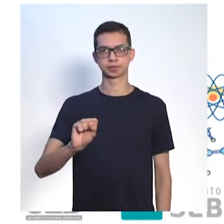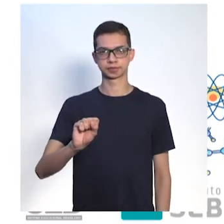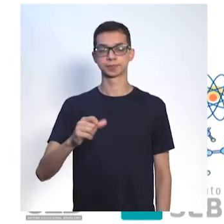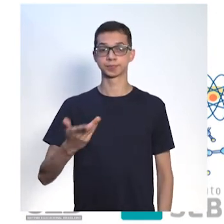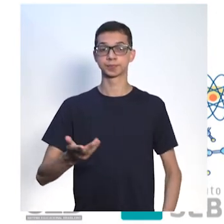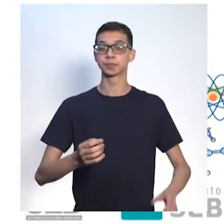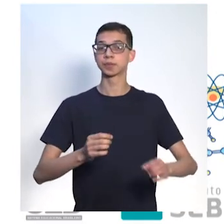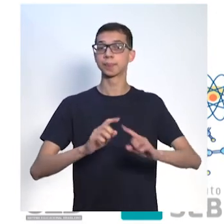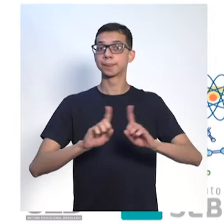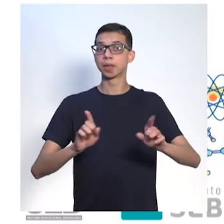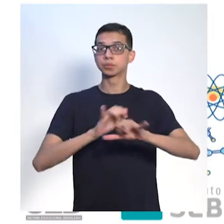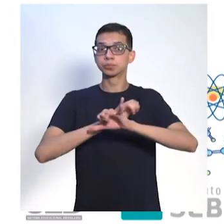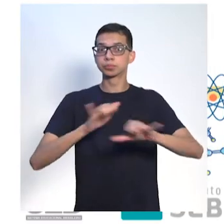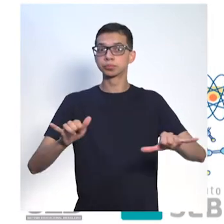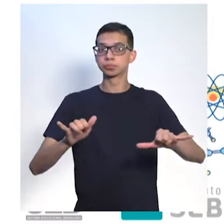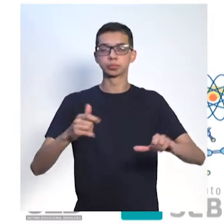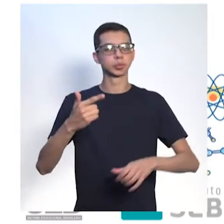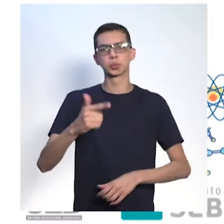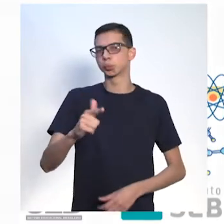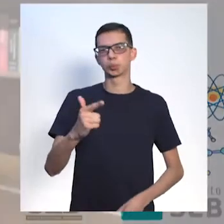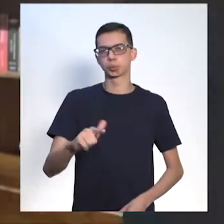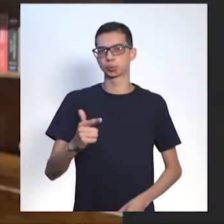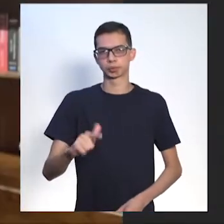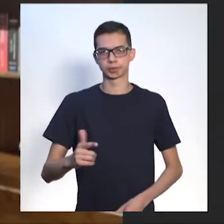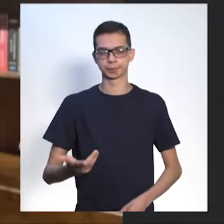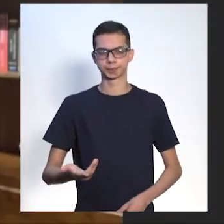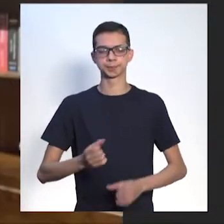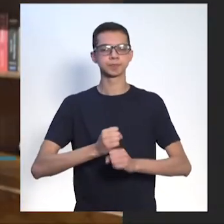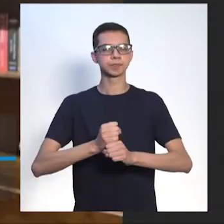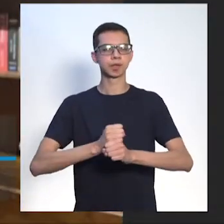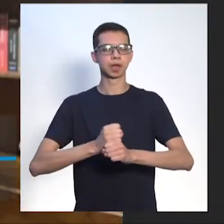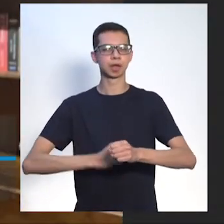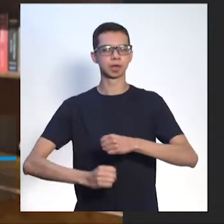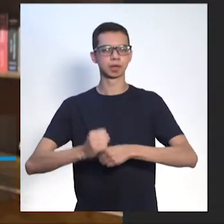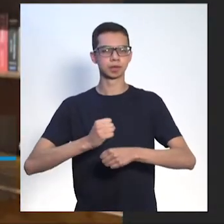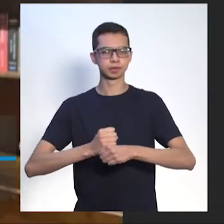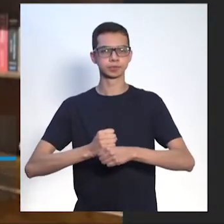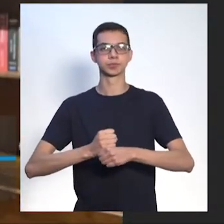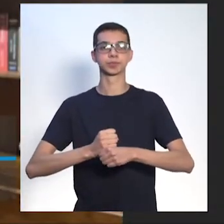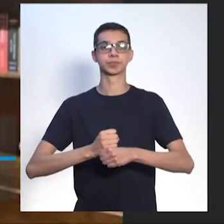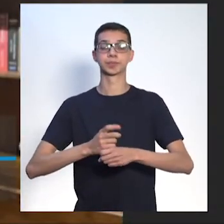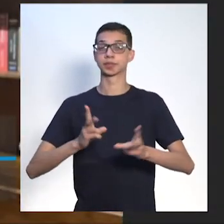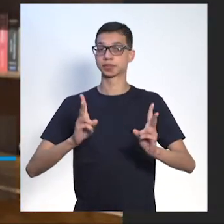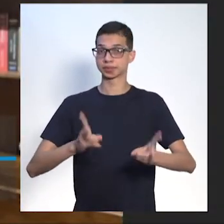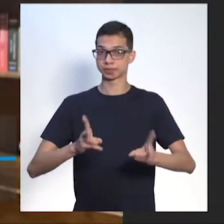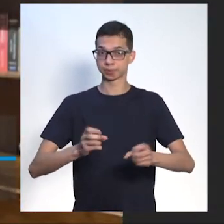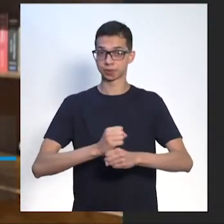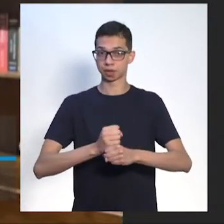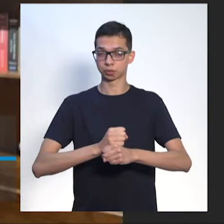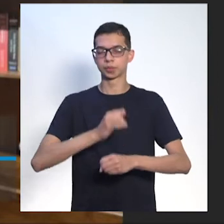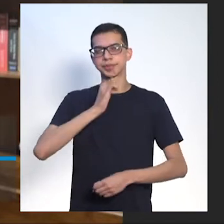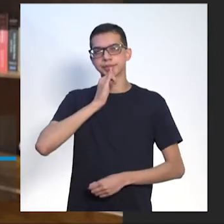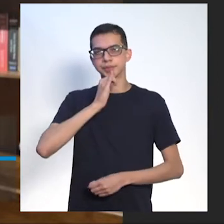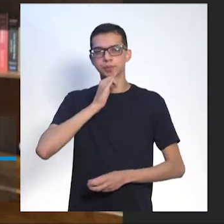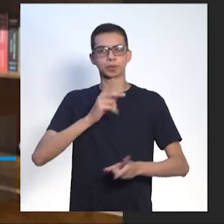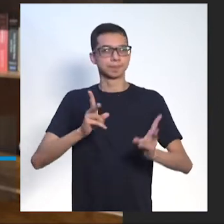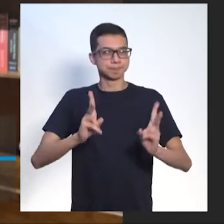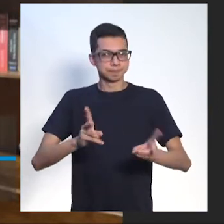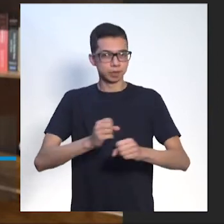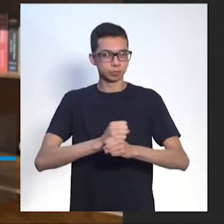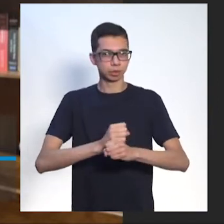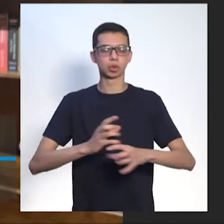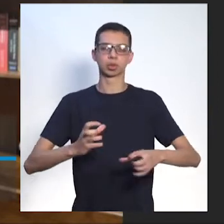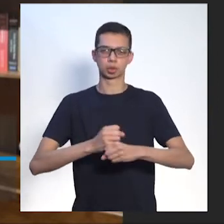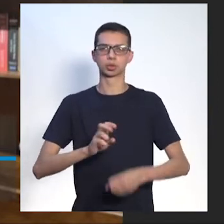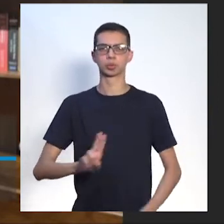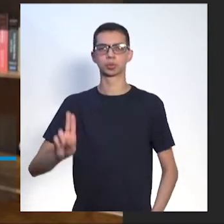saiu. Nos anos anteriores, ele só usava a do ano. Ou seja, aquilo que saiu